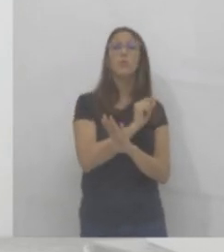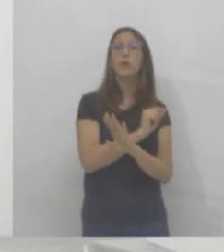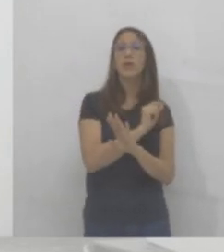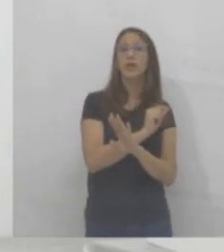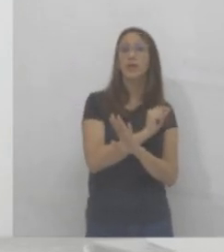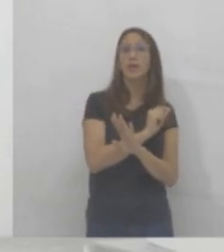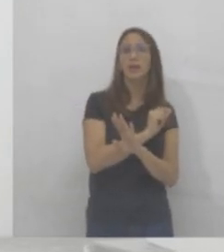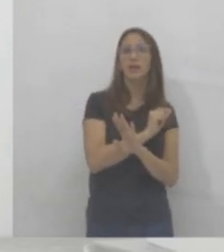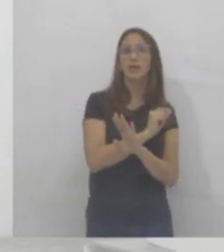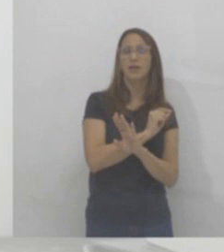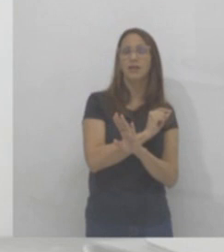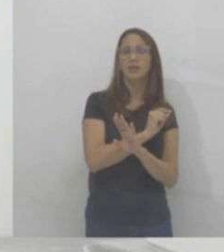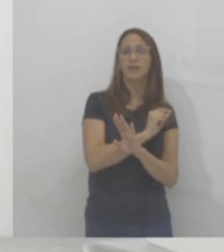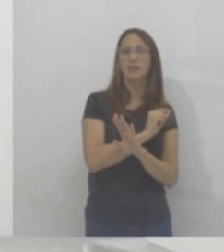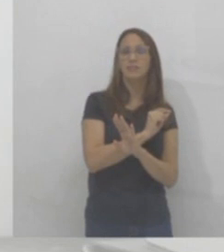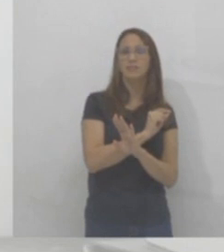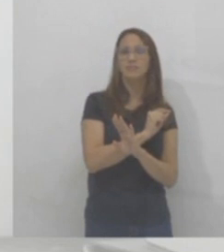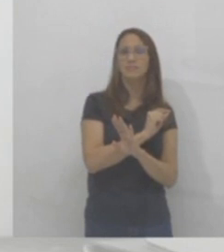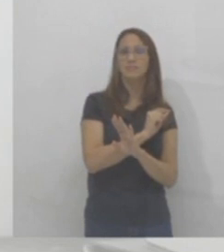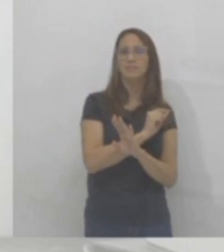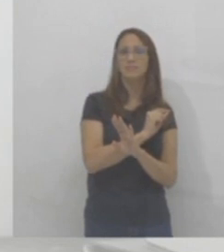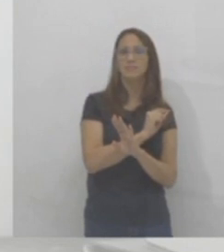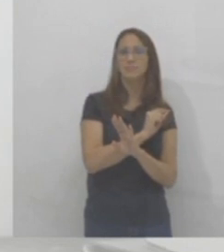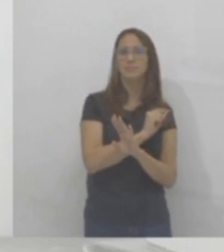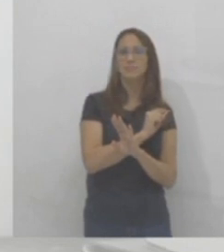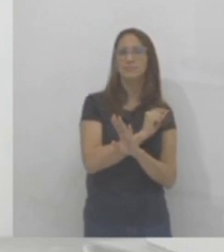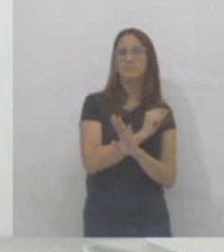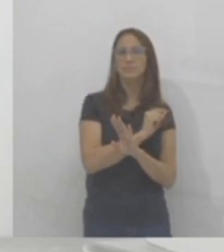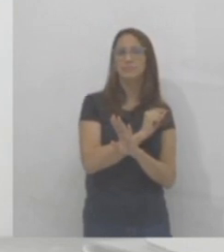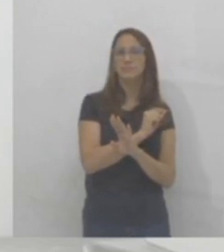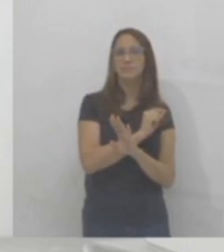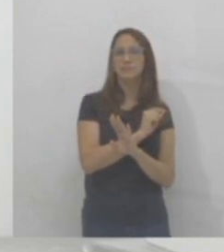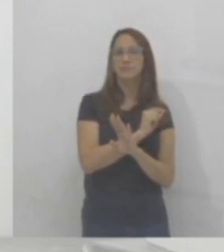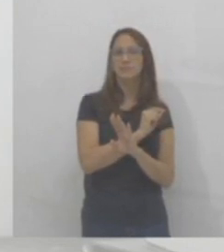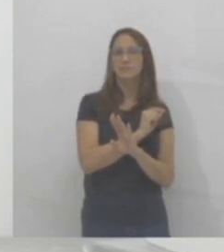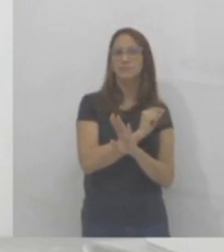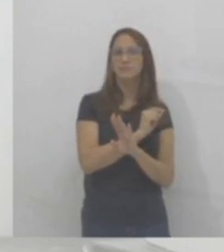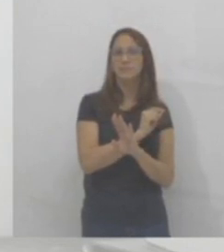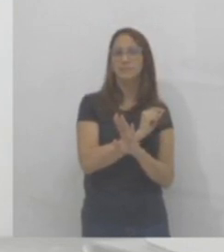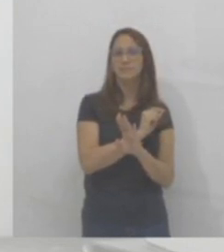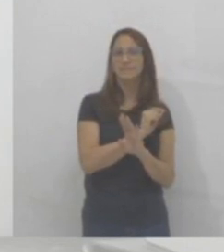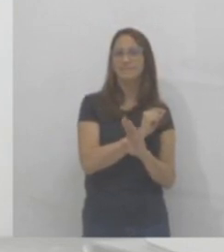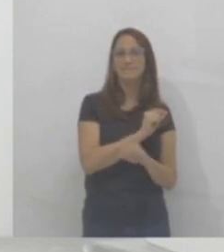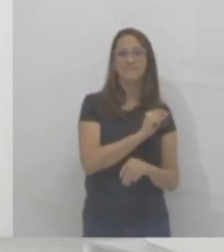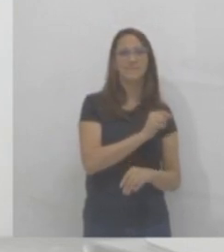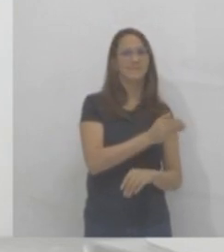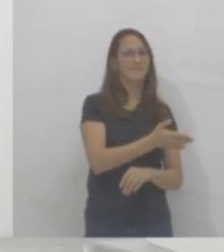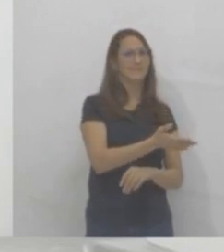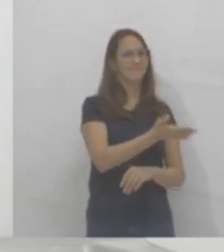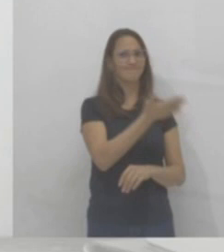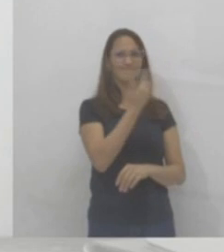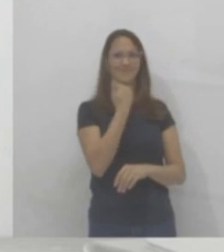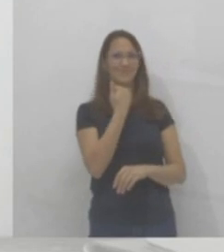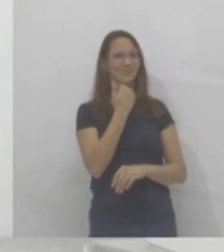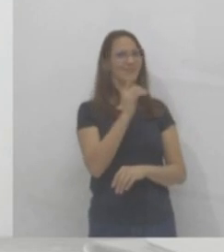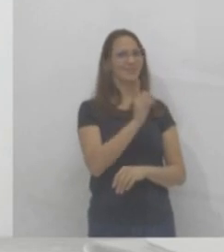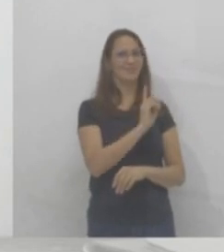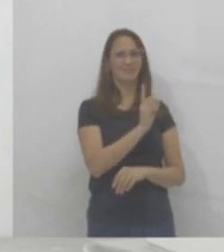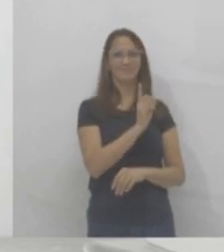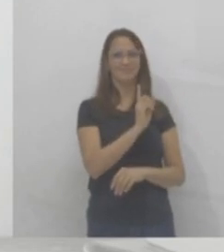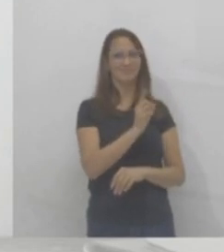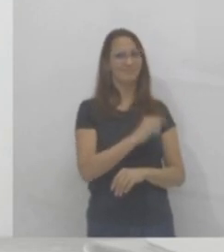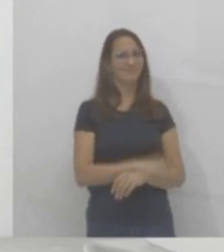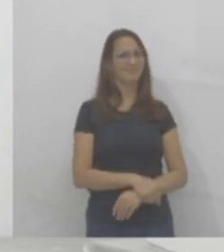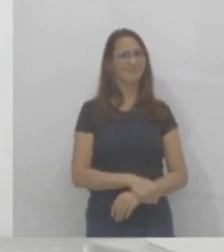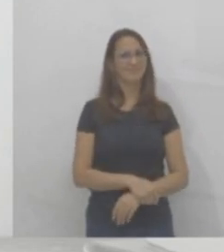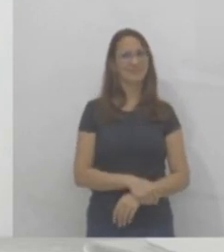irmã, o quê? Se a minha irmã, letra A, muito bem, don't come, se a minha irmã não vir, tá?